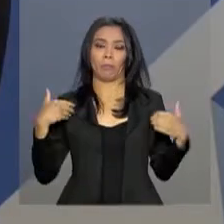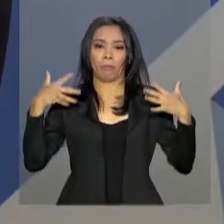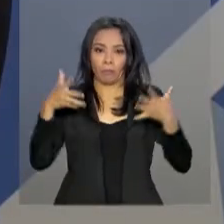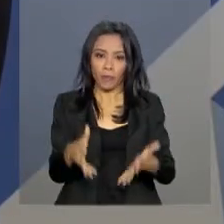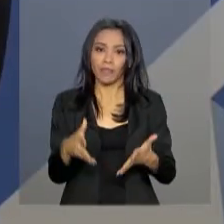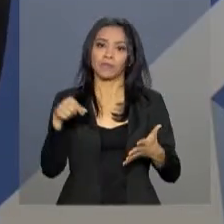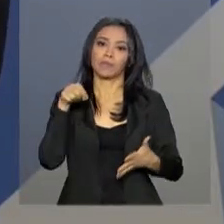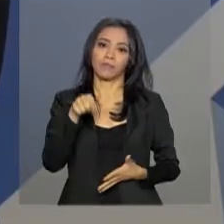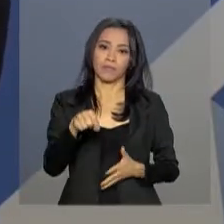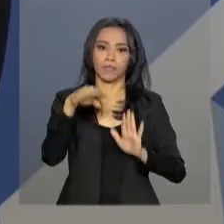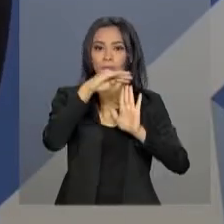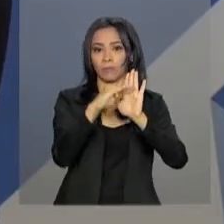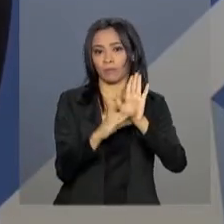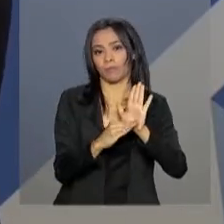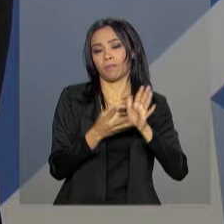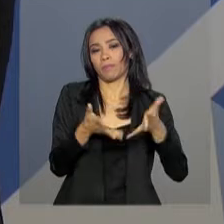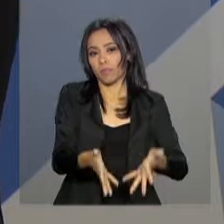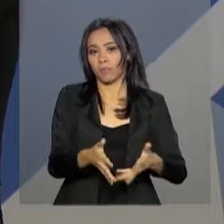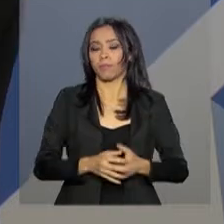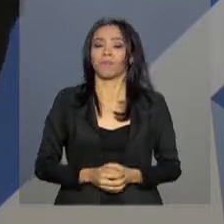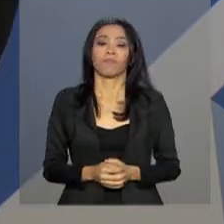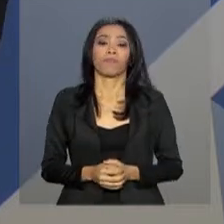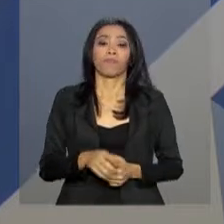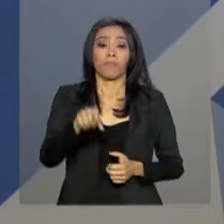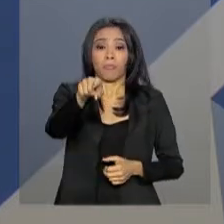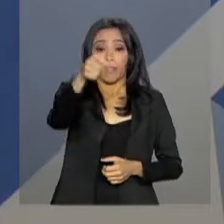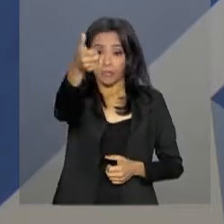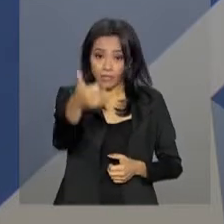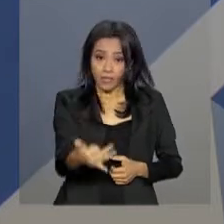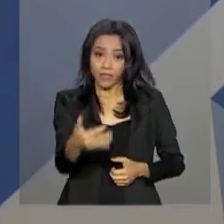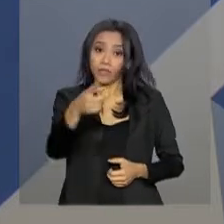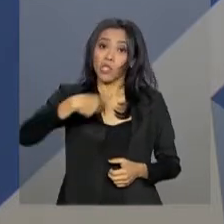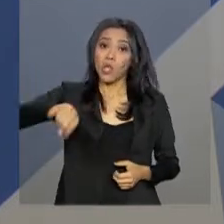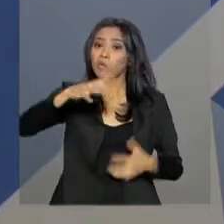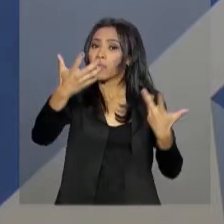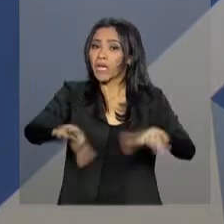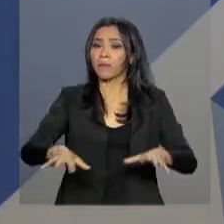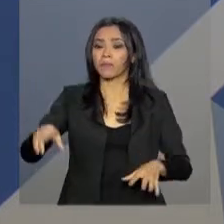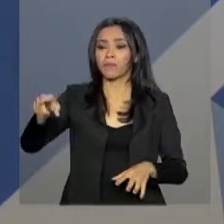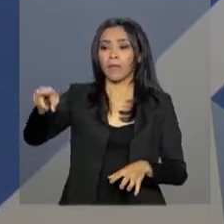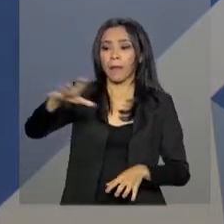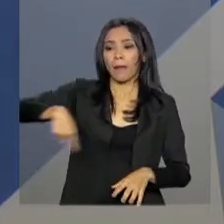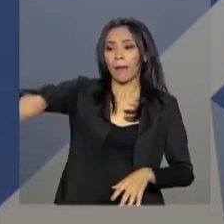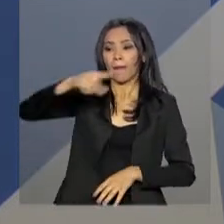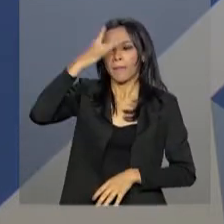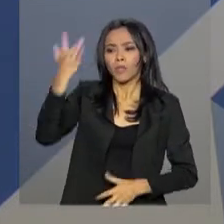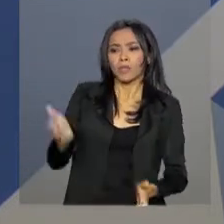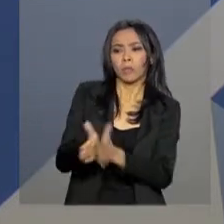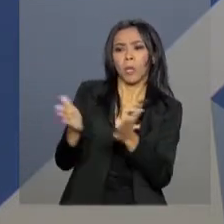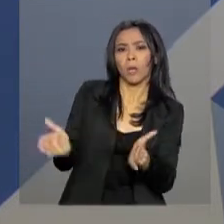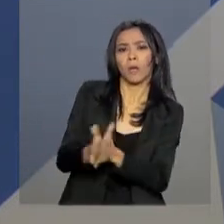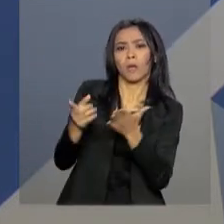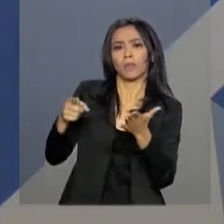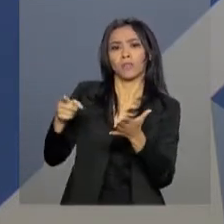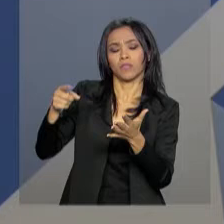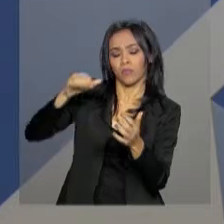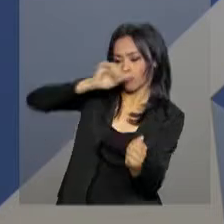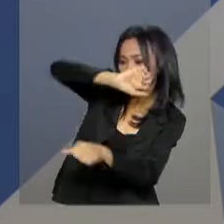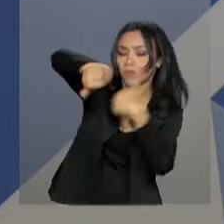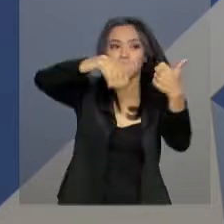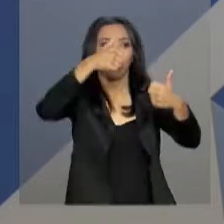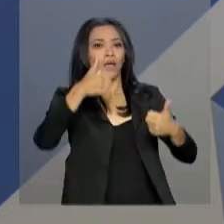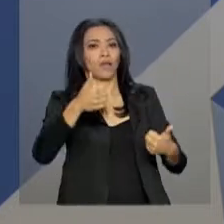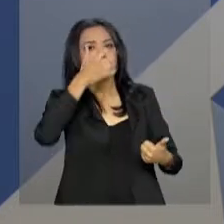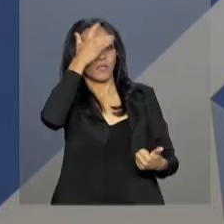queremos transformar pessoas pobres e vulneráveis em pessoas pobres,